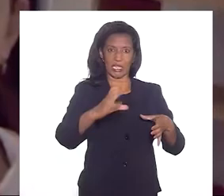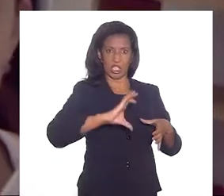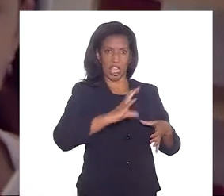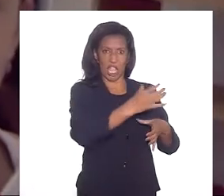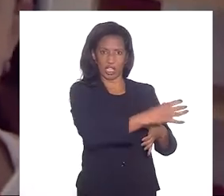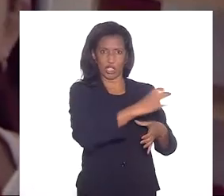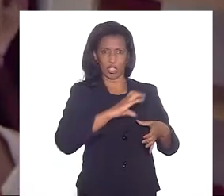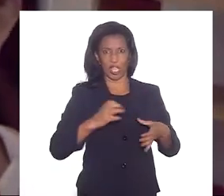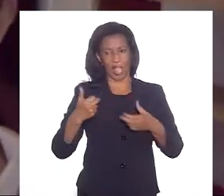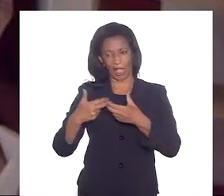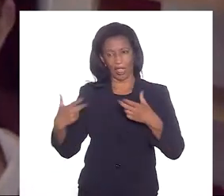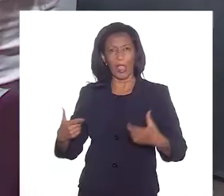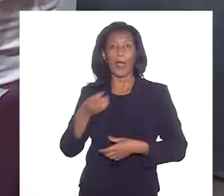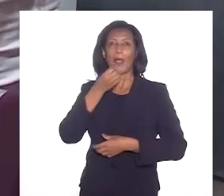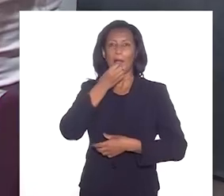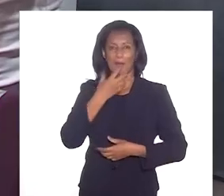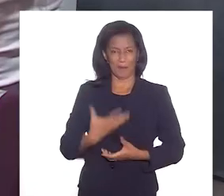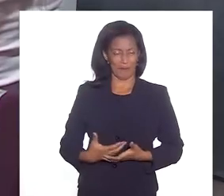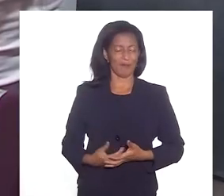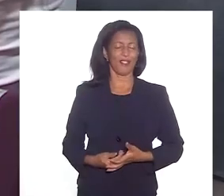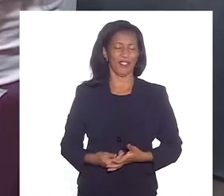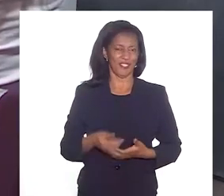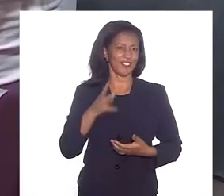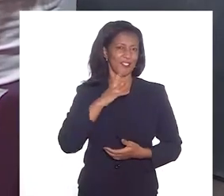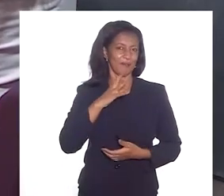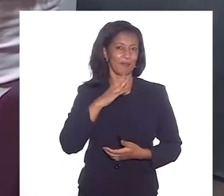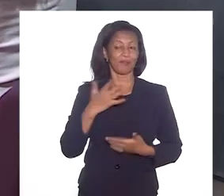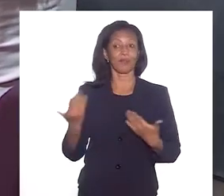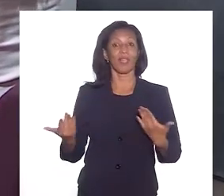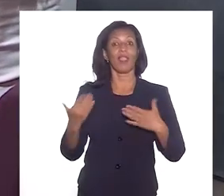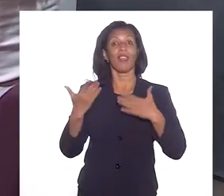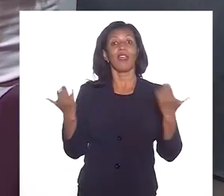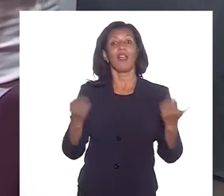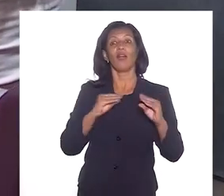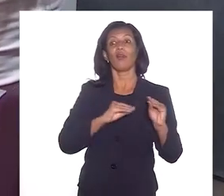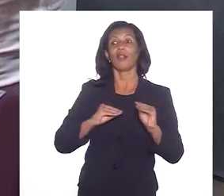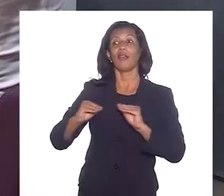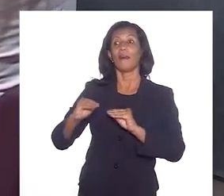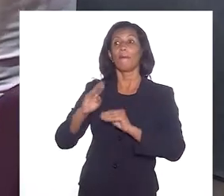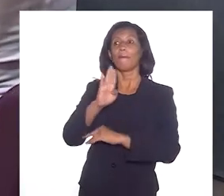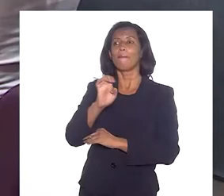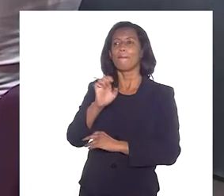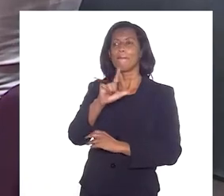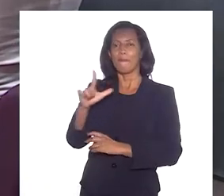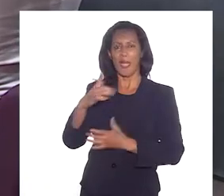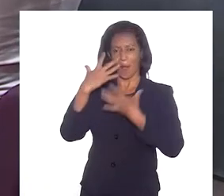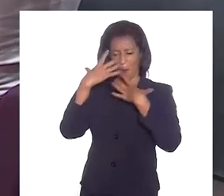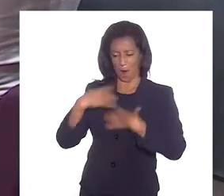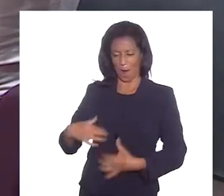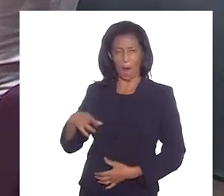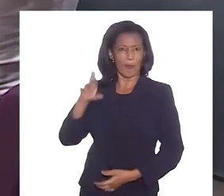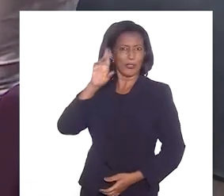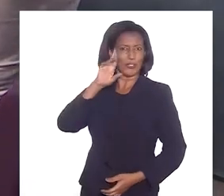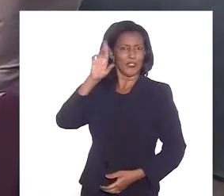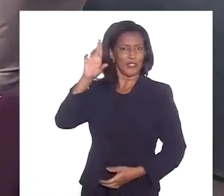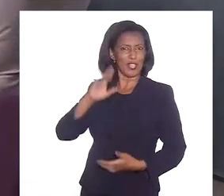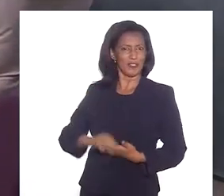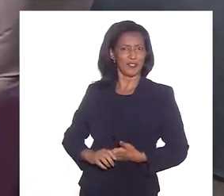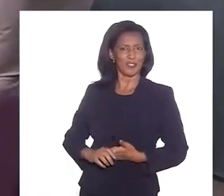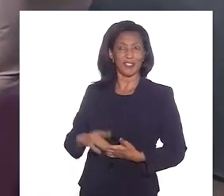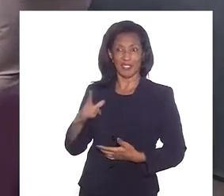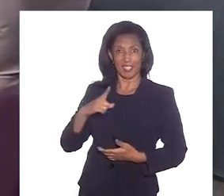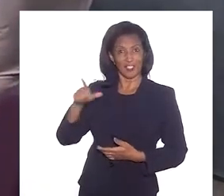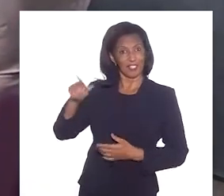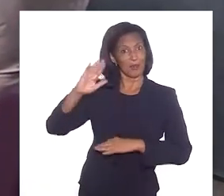dentro da massa. Ah, deve ser muito bom mesmo. Vamos falar agora com a Bel. Bel, a Maria Fernanda tá vestida de chefe e a gente tem